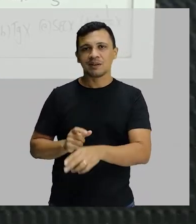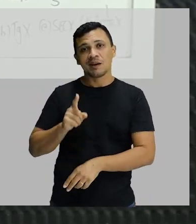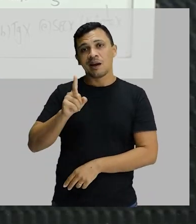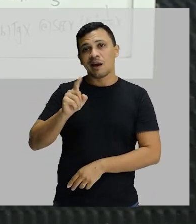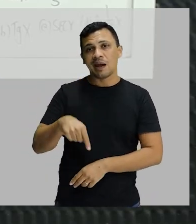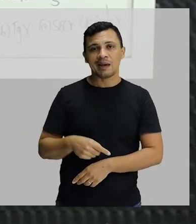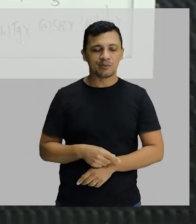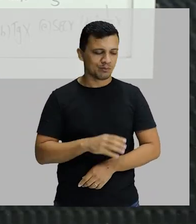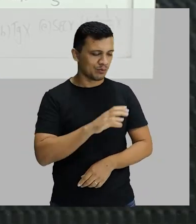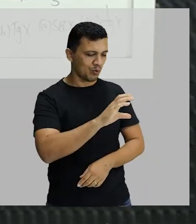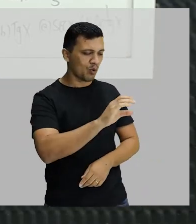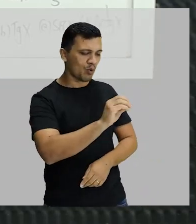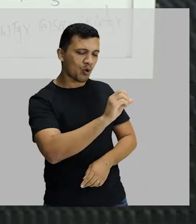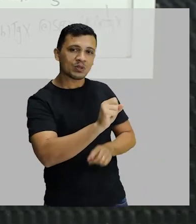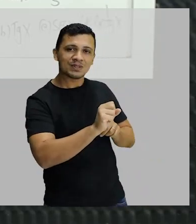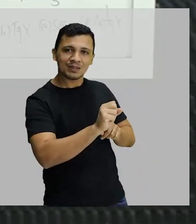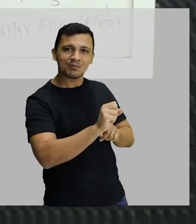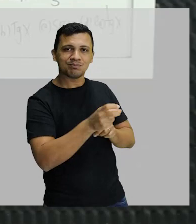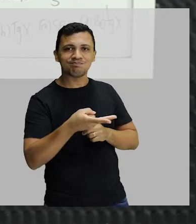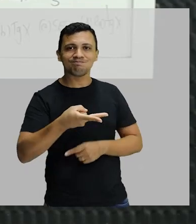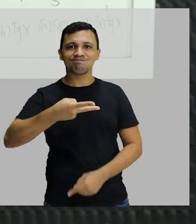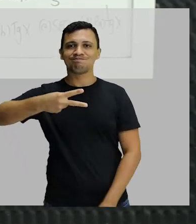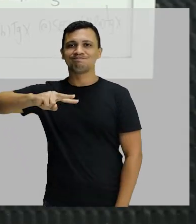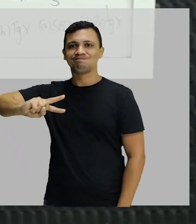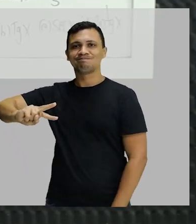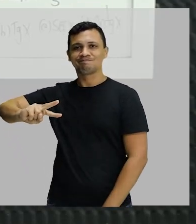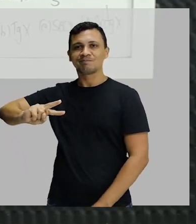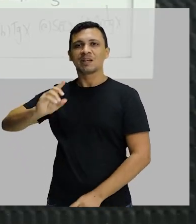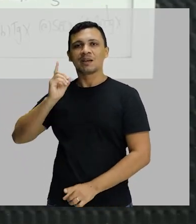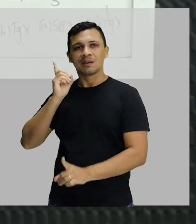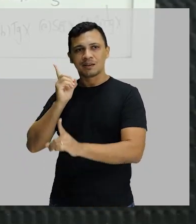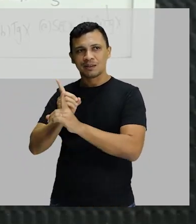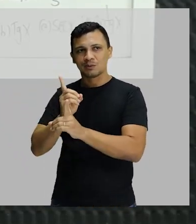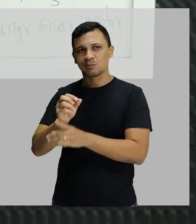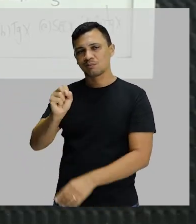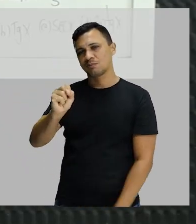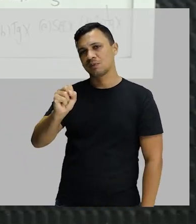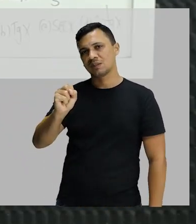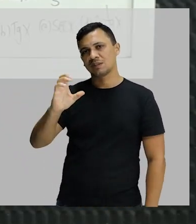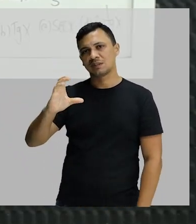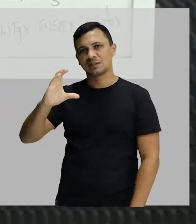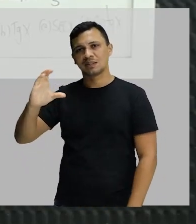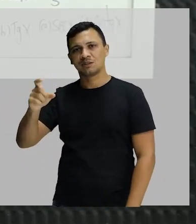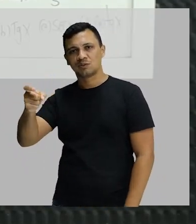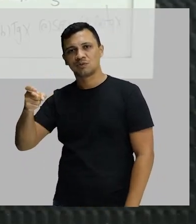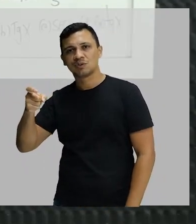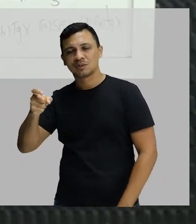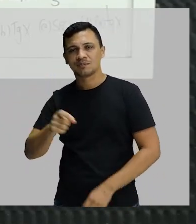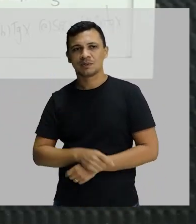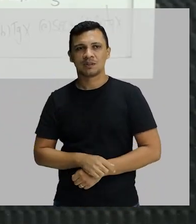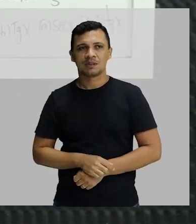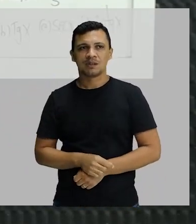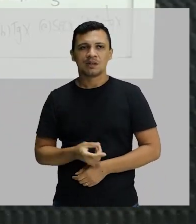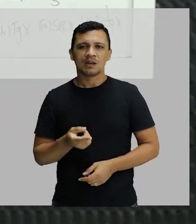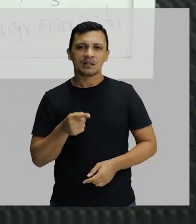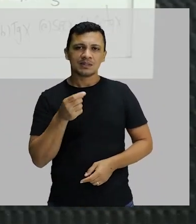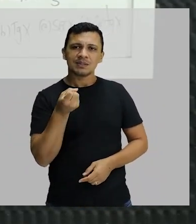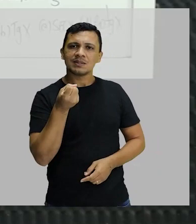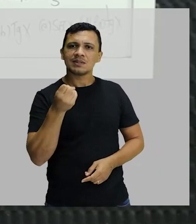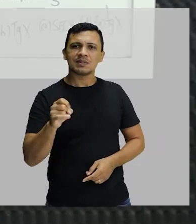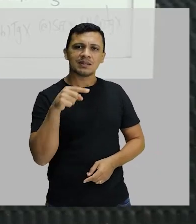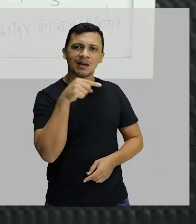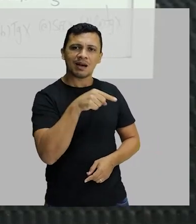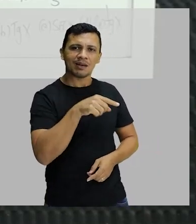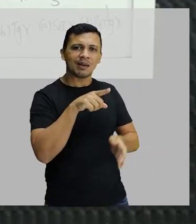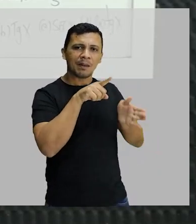do cosseno. Ora, se o cosseno é menos 4/5, qual é o inverso de